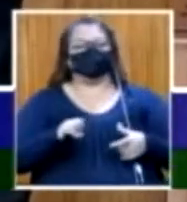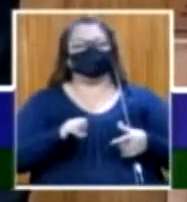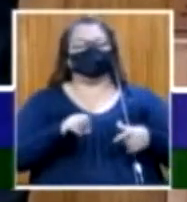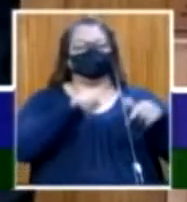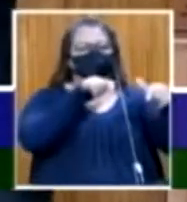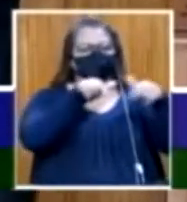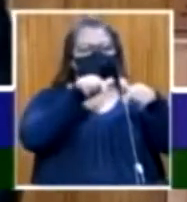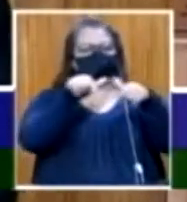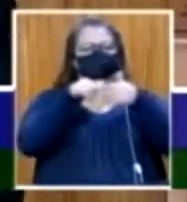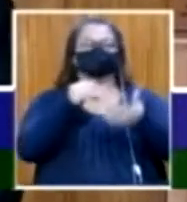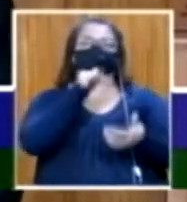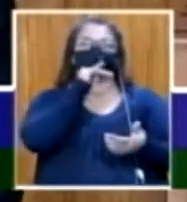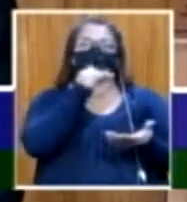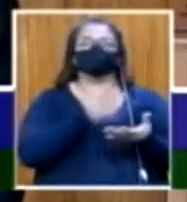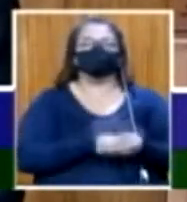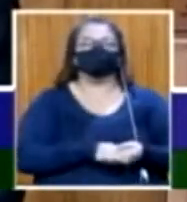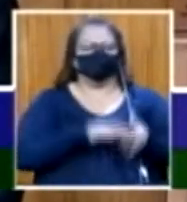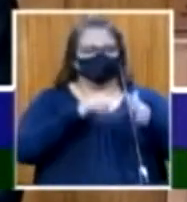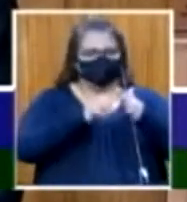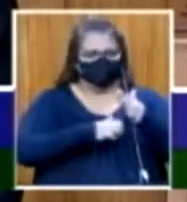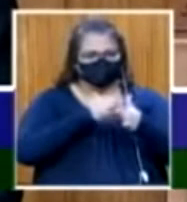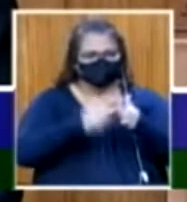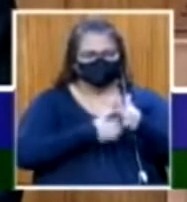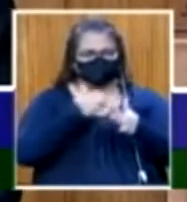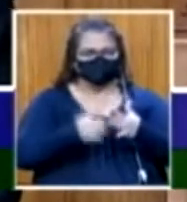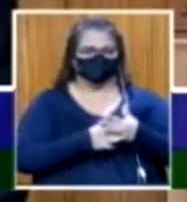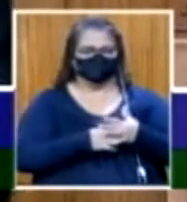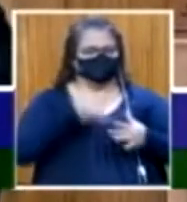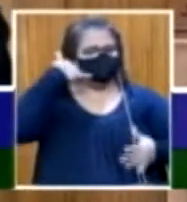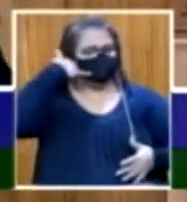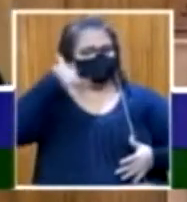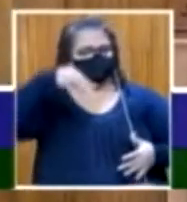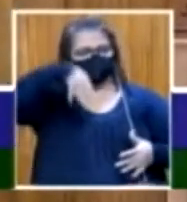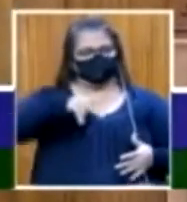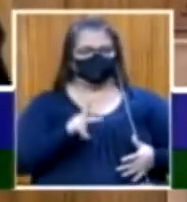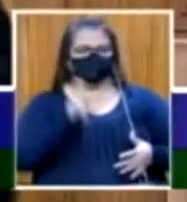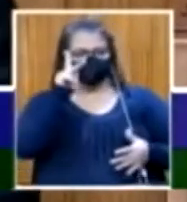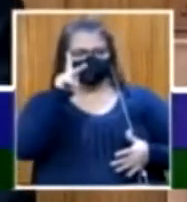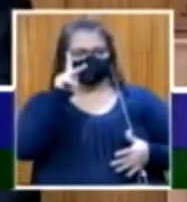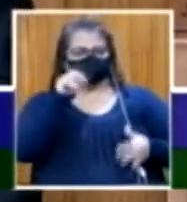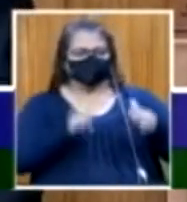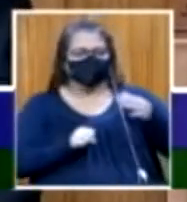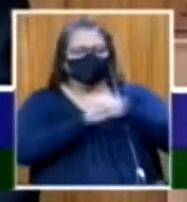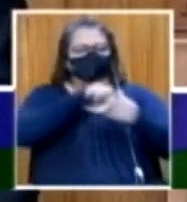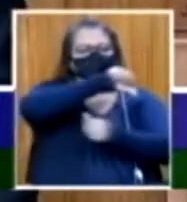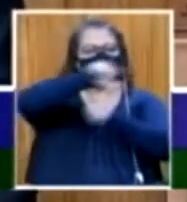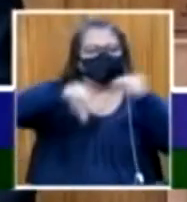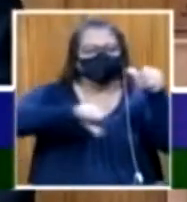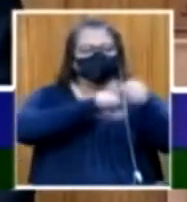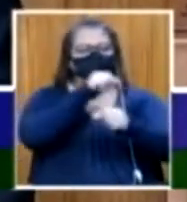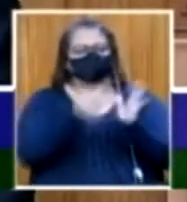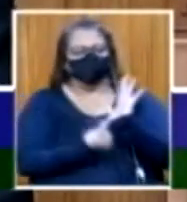serviços. Por exemplo, empresa de call center. O impacto com as propostas de reforma tributária